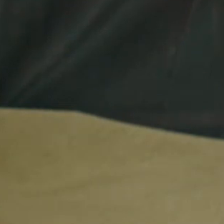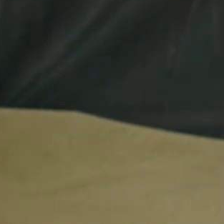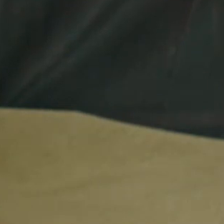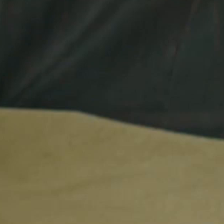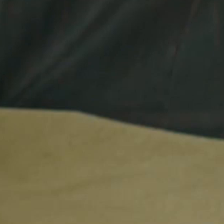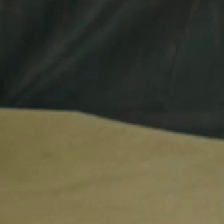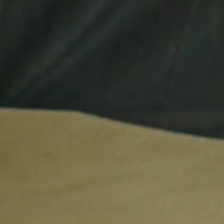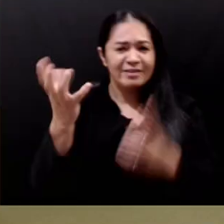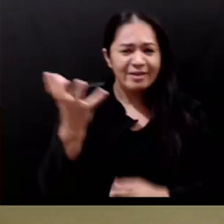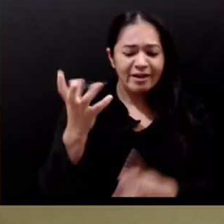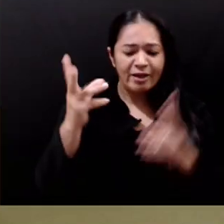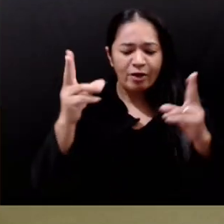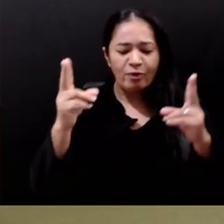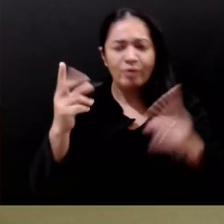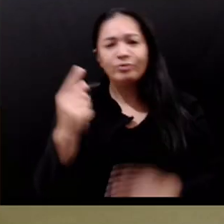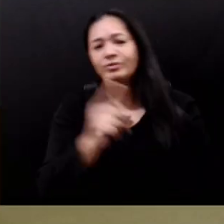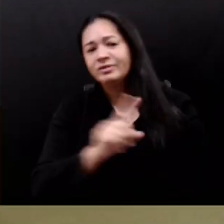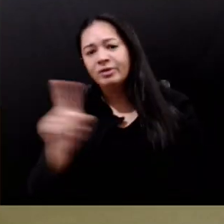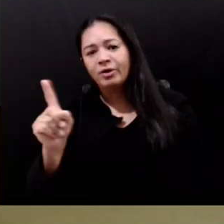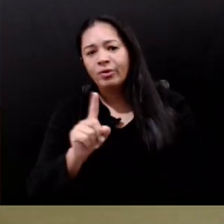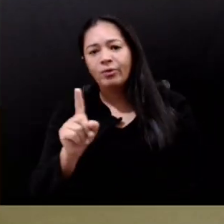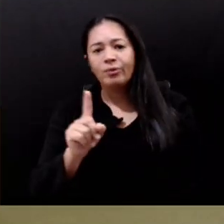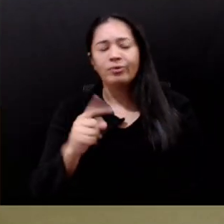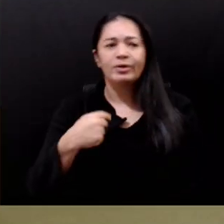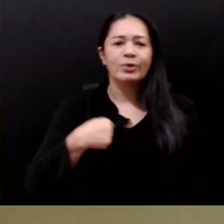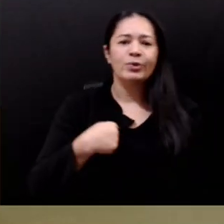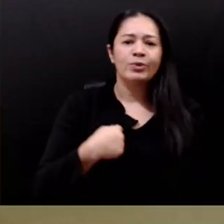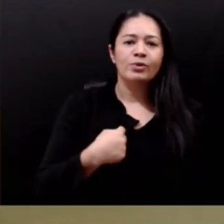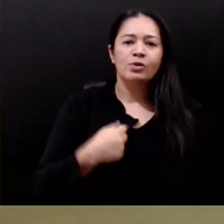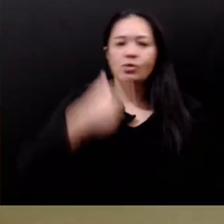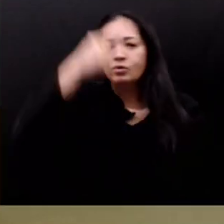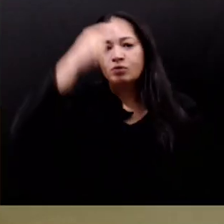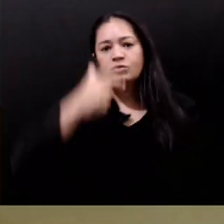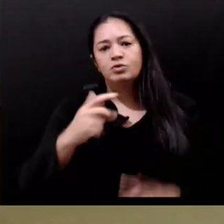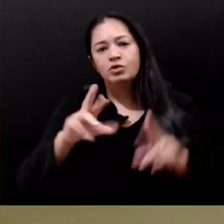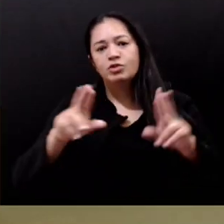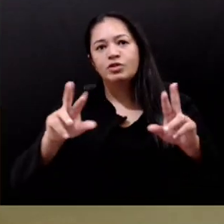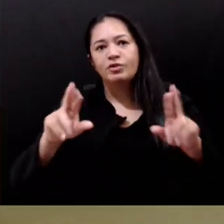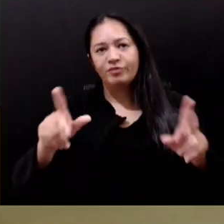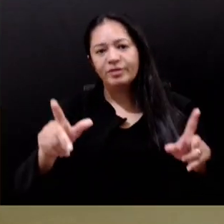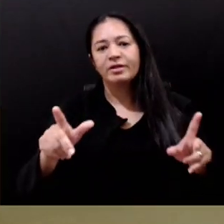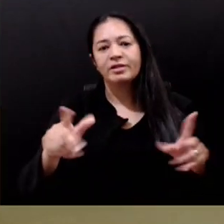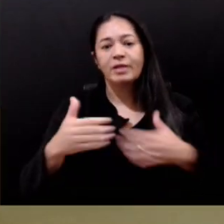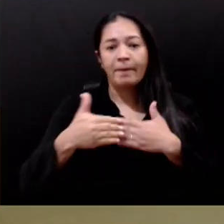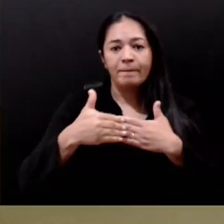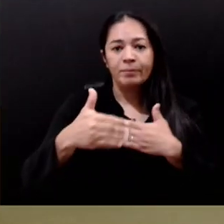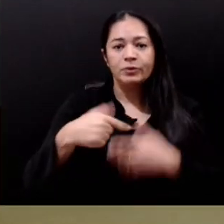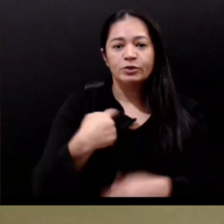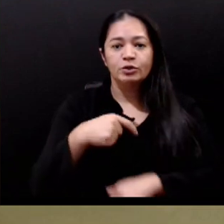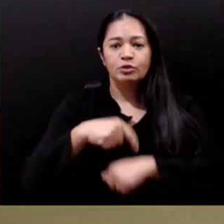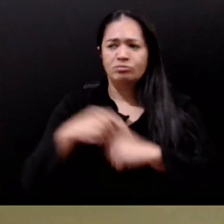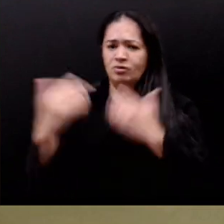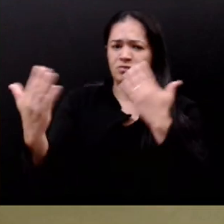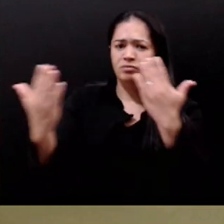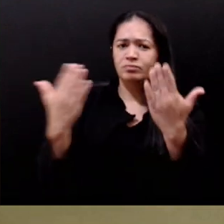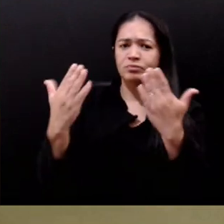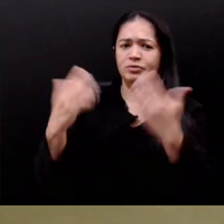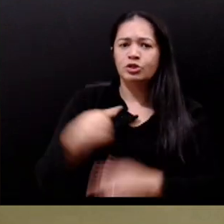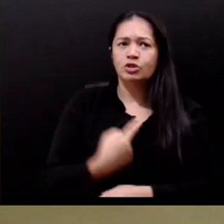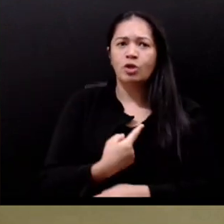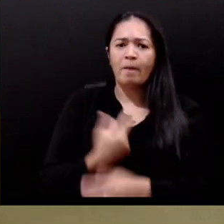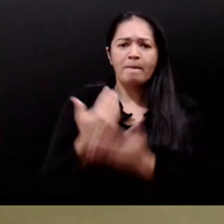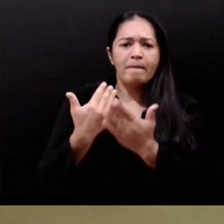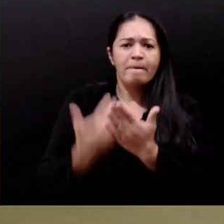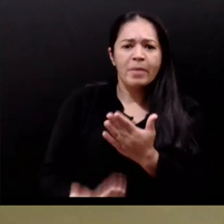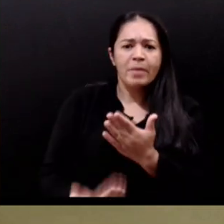comparação, não. Né? Eu sou eu tenho a minha identidade. A partir do momento que a gente se Uhum. compara, a gente acaba perdendo a nossa identidade, não